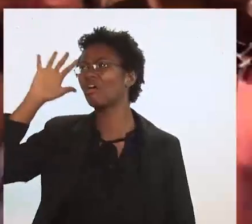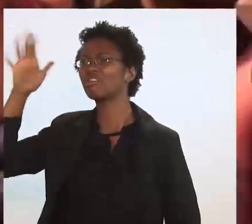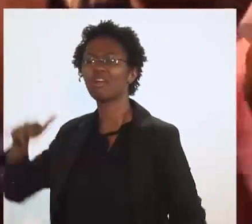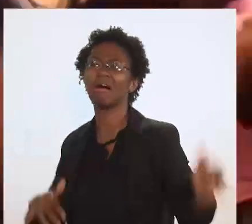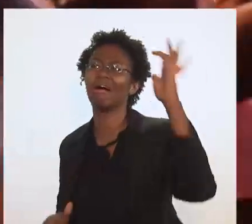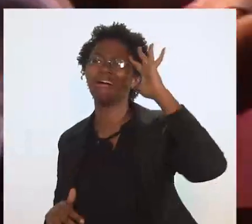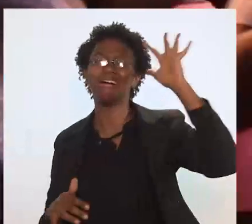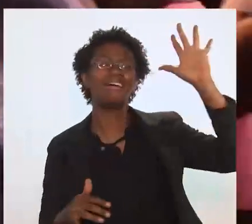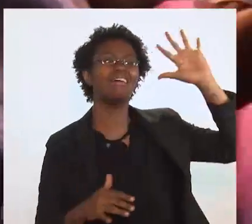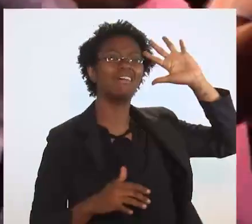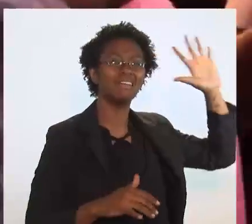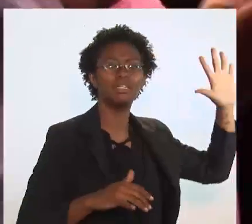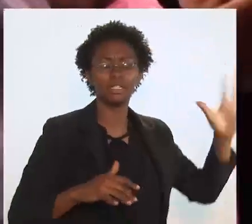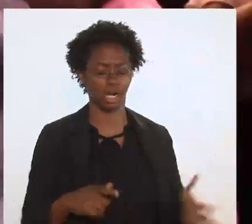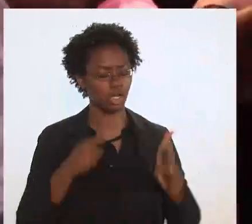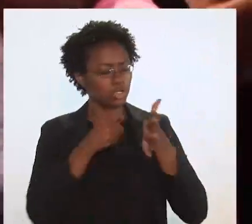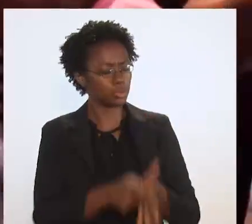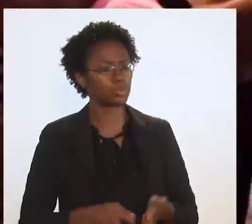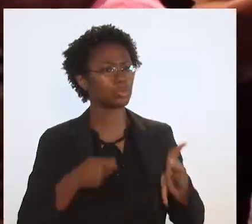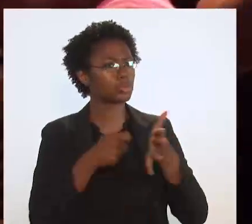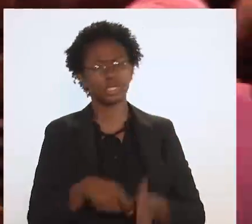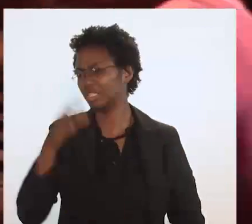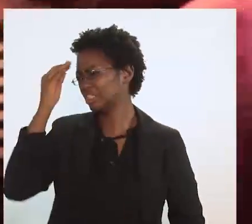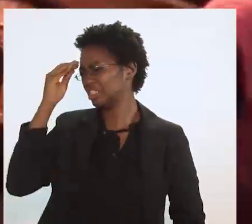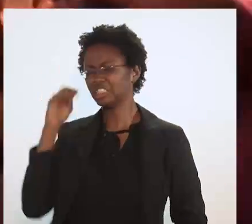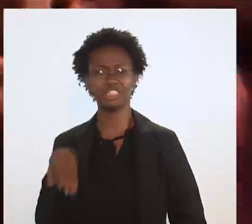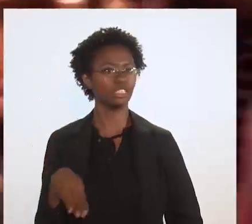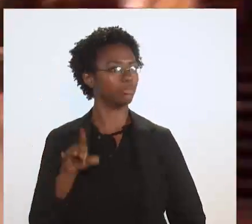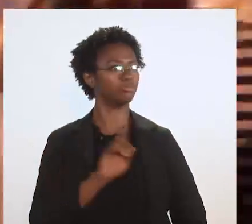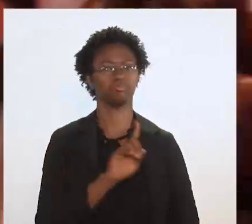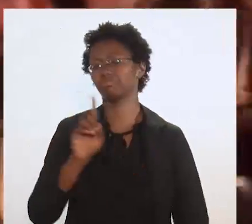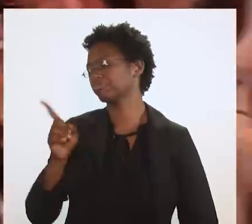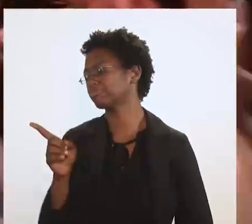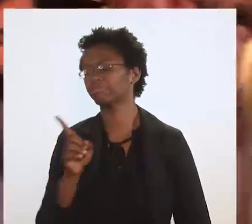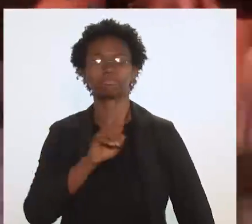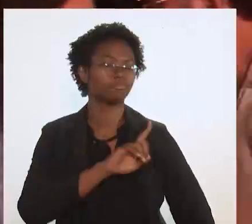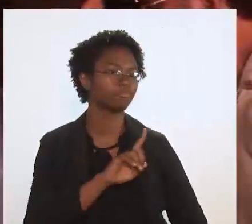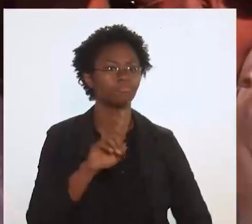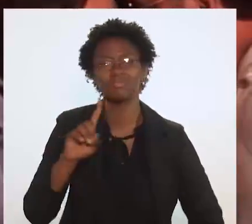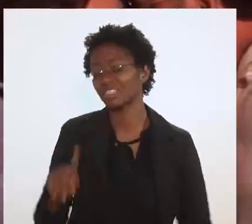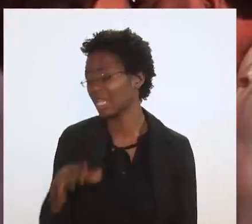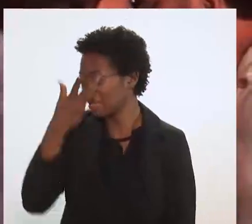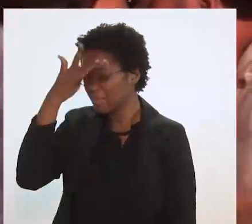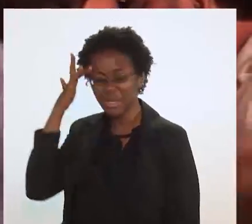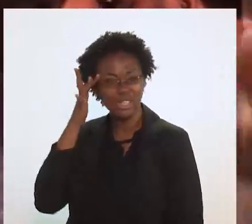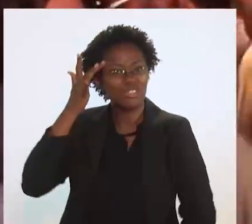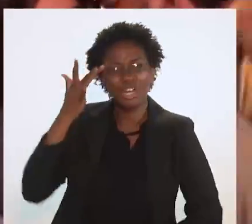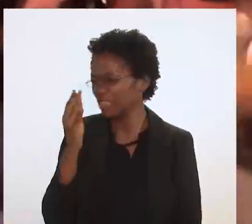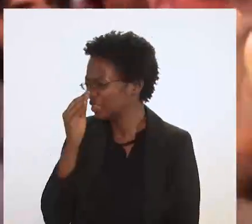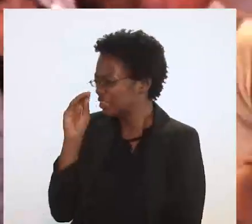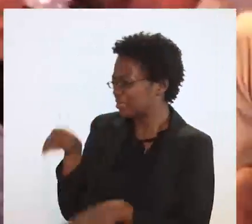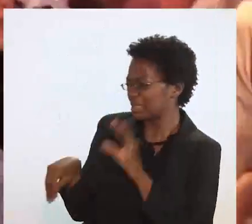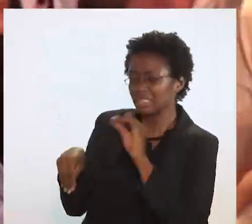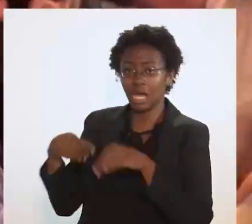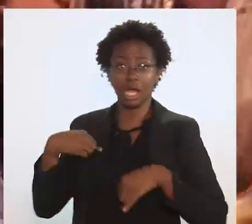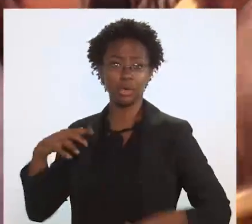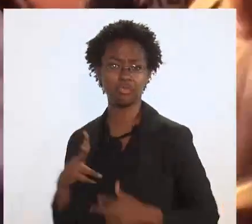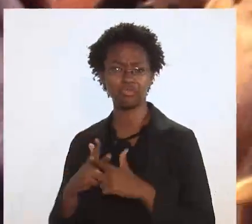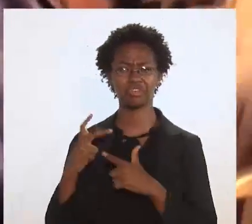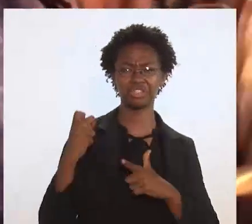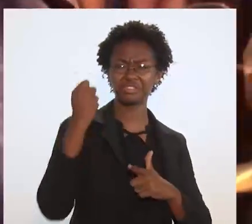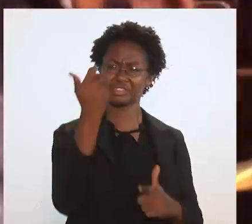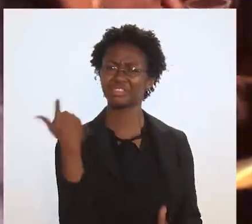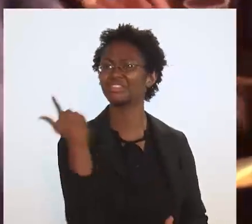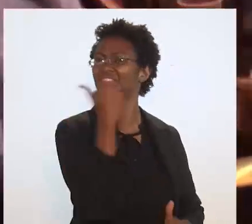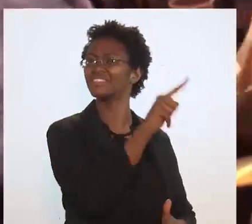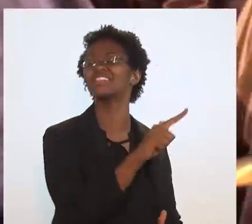pode deixar de sonhar. Guerreiro não pode dar luta, não pode correr. Ninguém vai poder atrasar